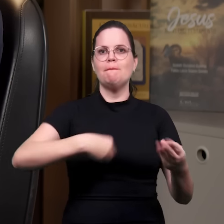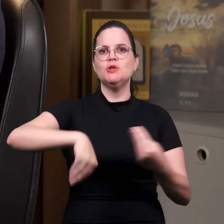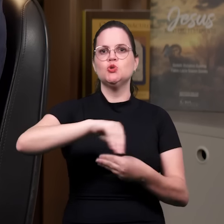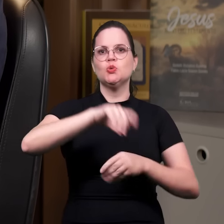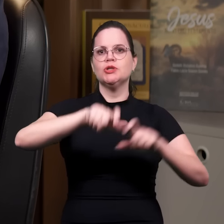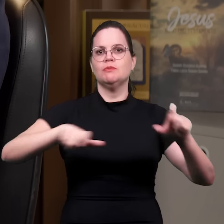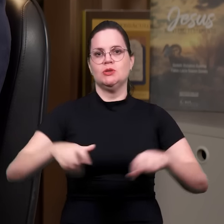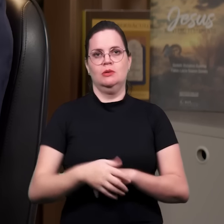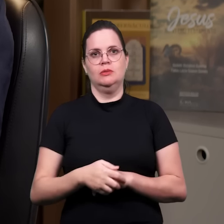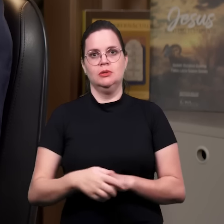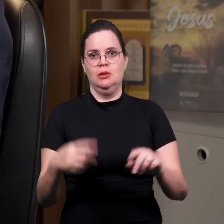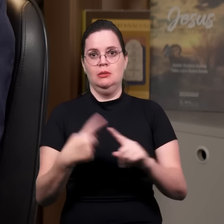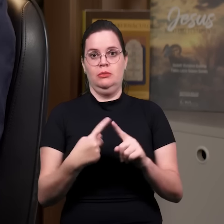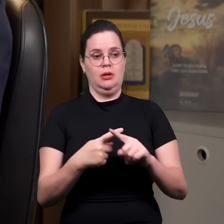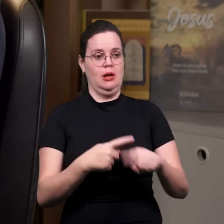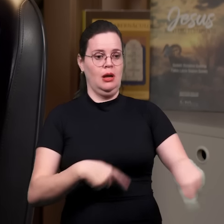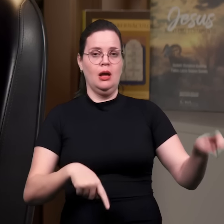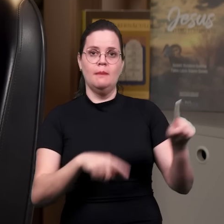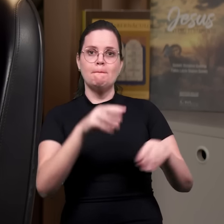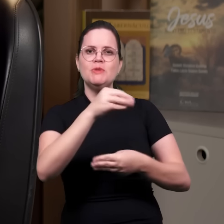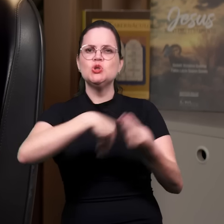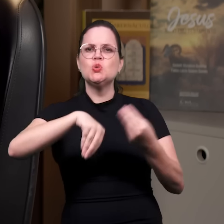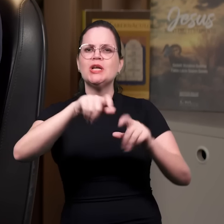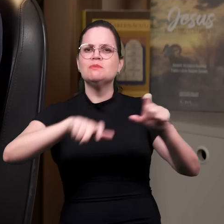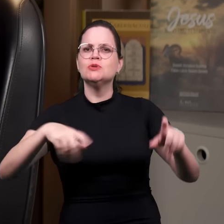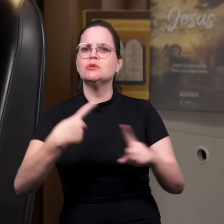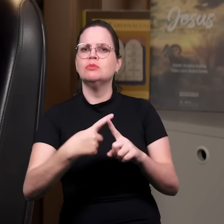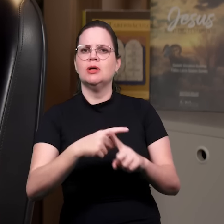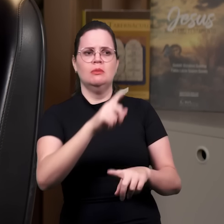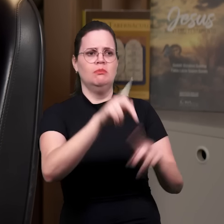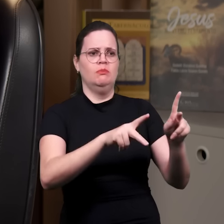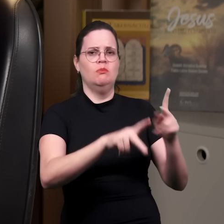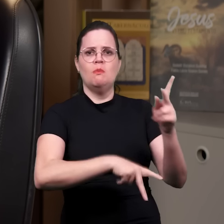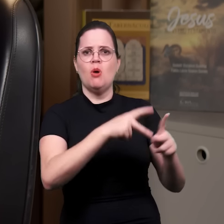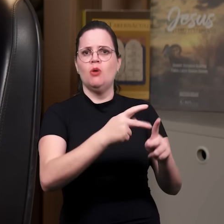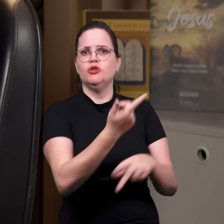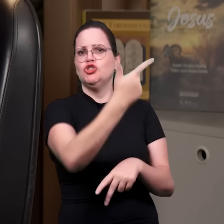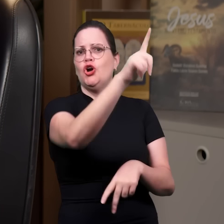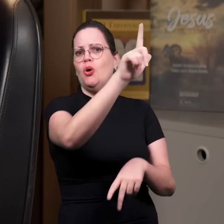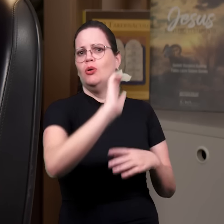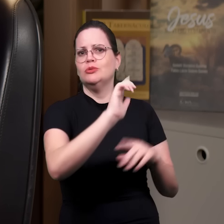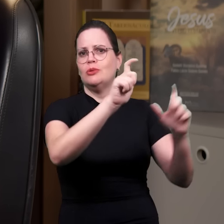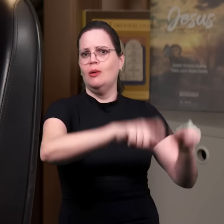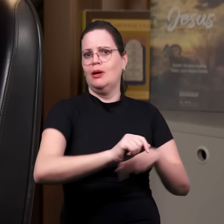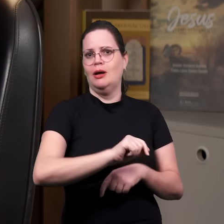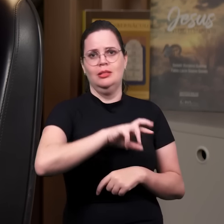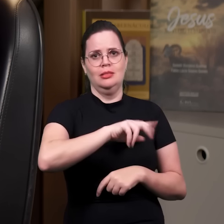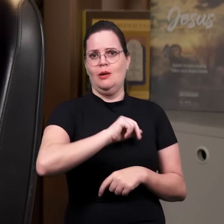Pessoas que possivelmente nem eram hebreias, que se converteram, talvez até egípcios que se converteram ao